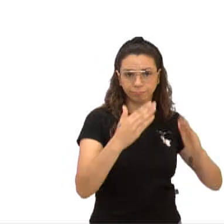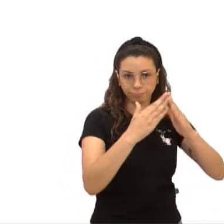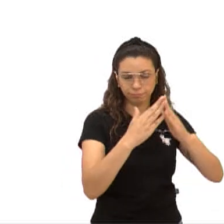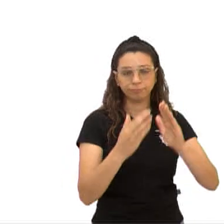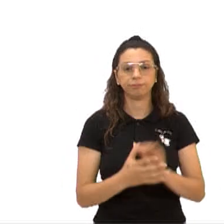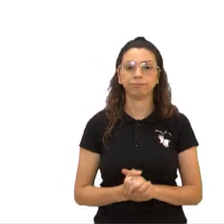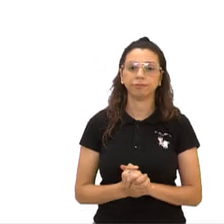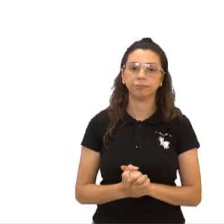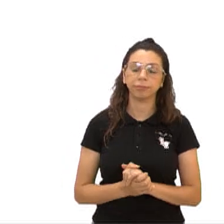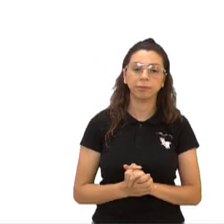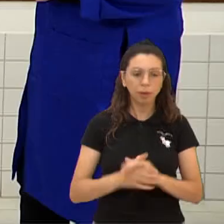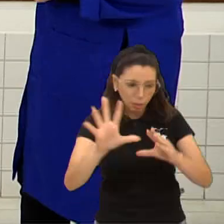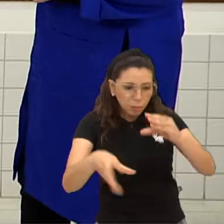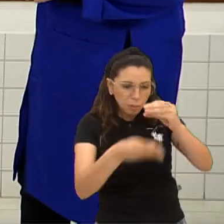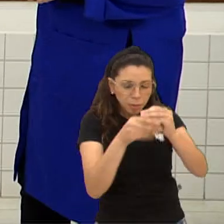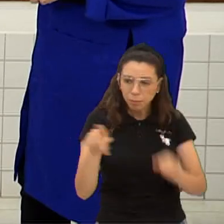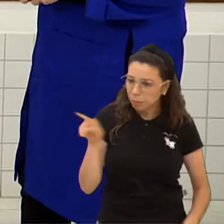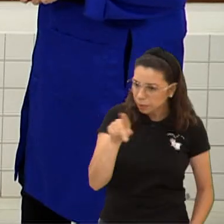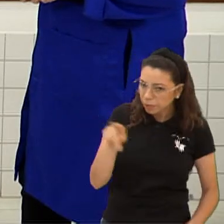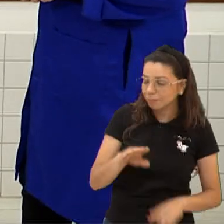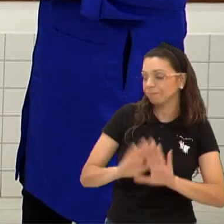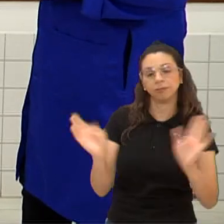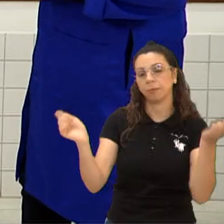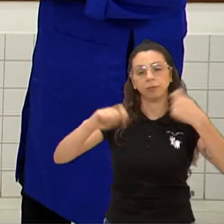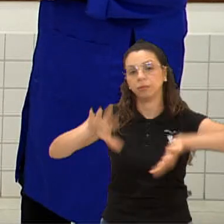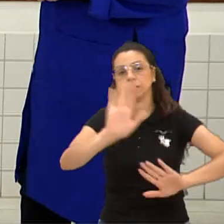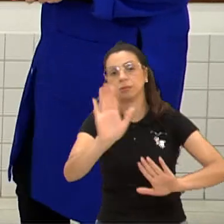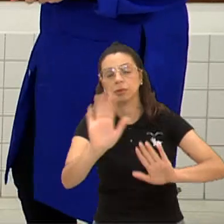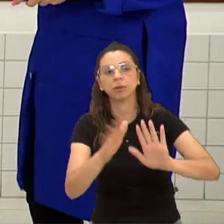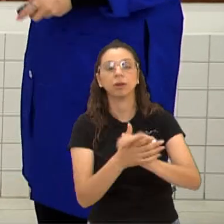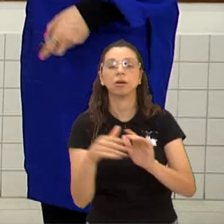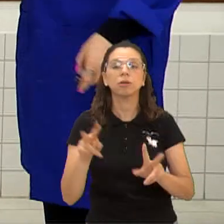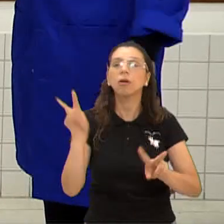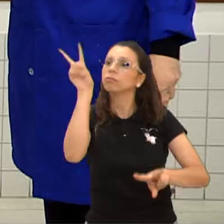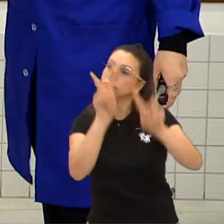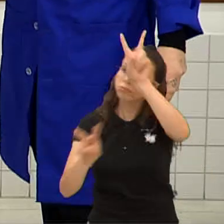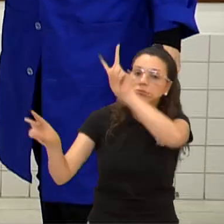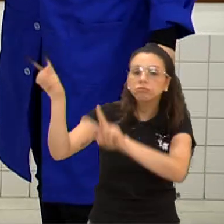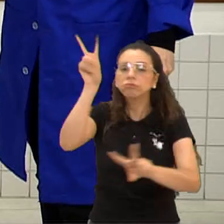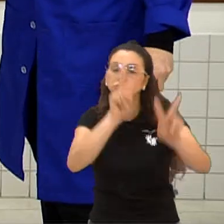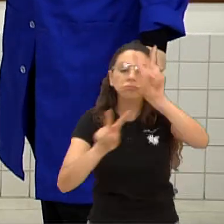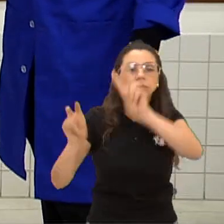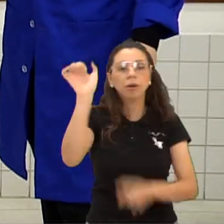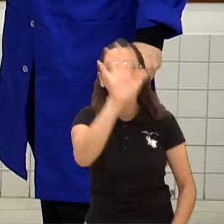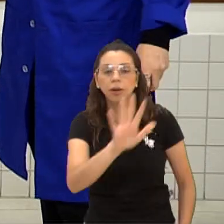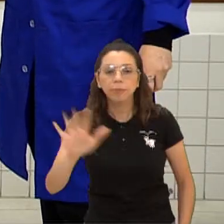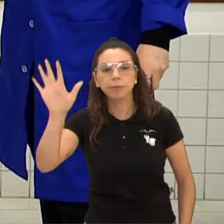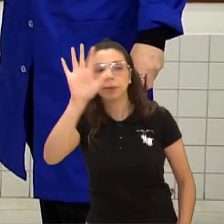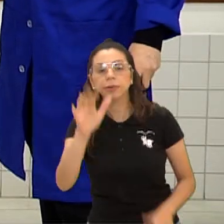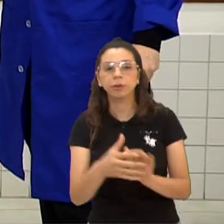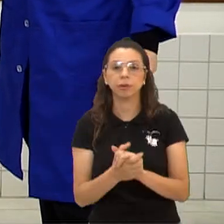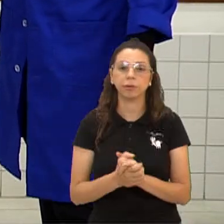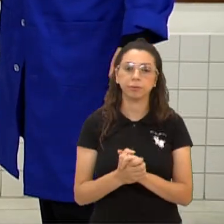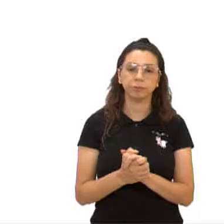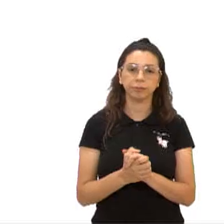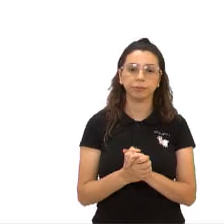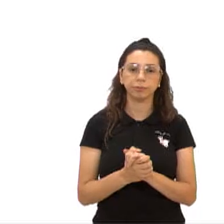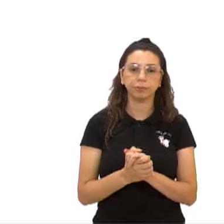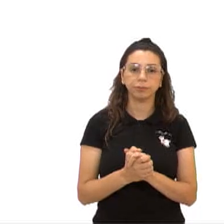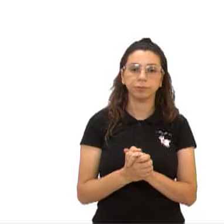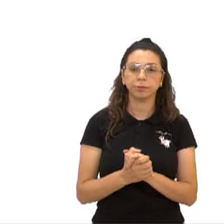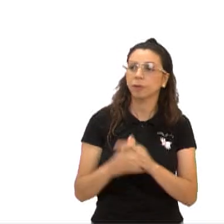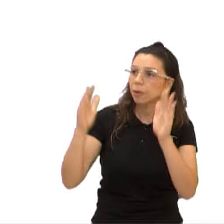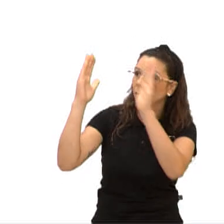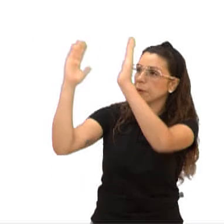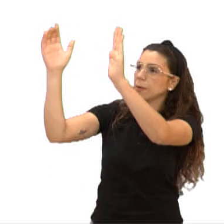professor? Não necessariamente, é só eles observarem bem nas imagens que dá para ver que a imagem ali ao lado da